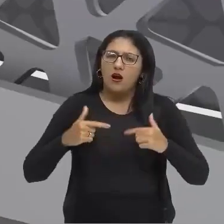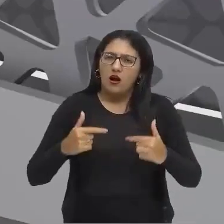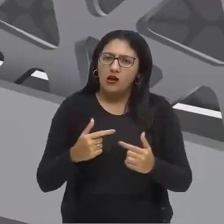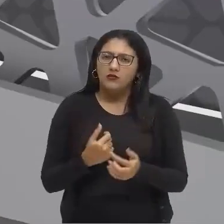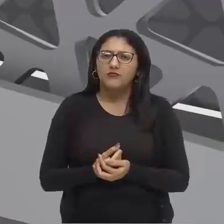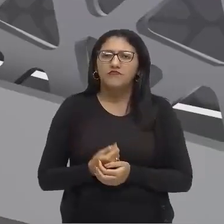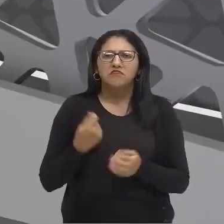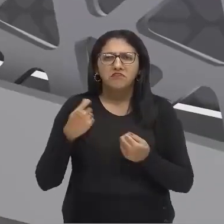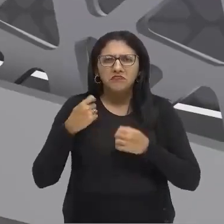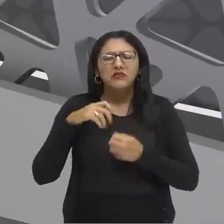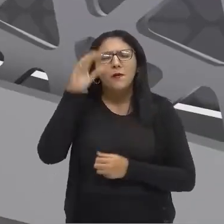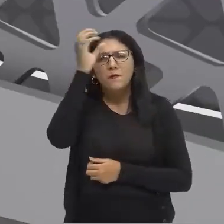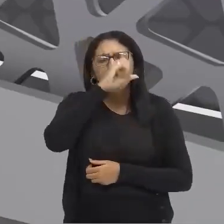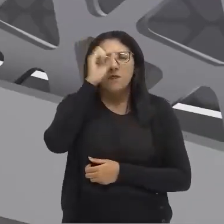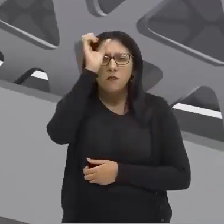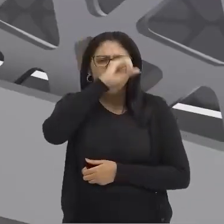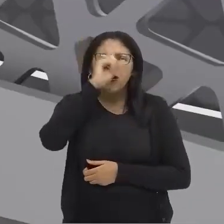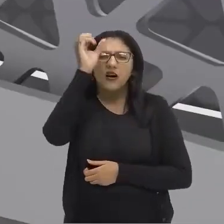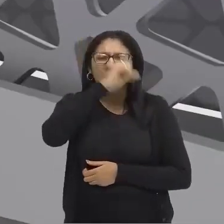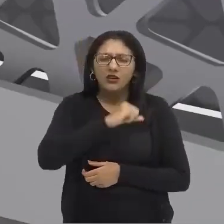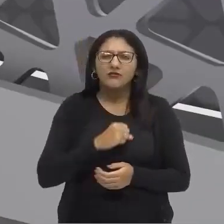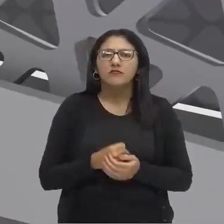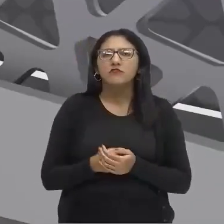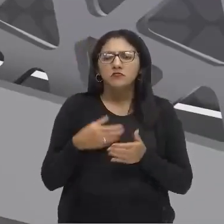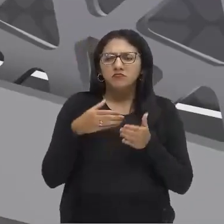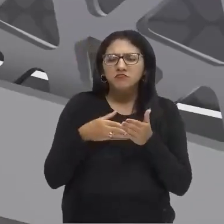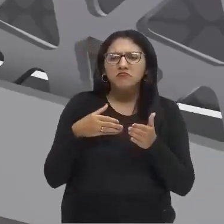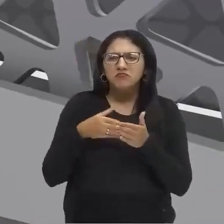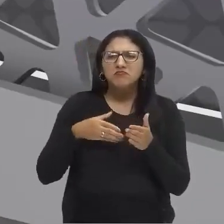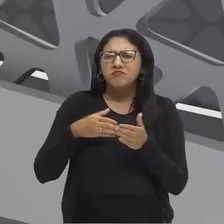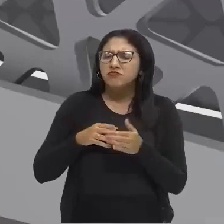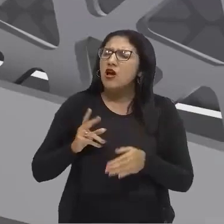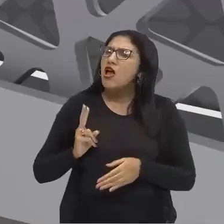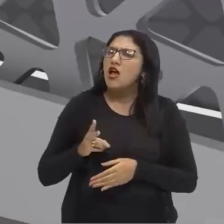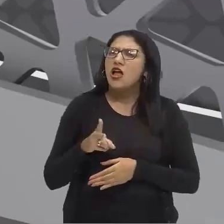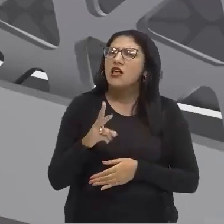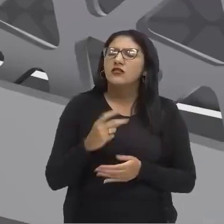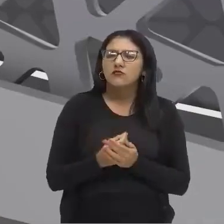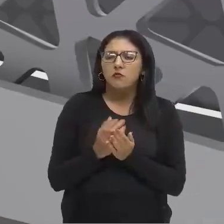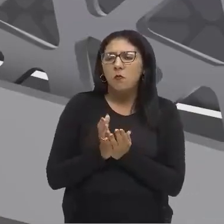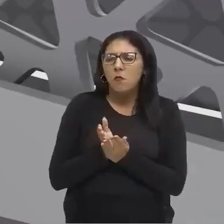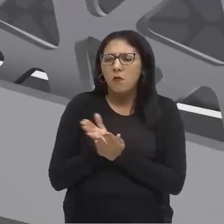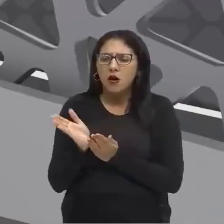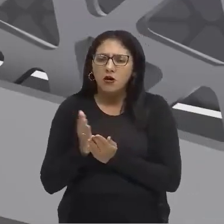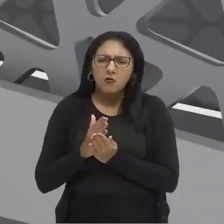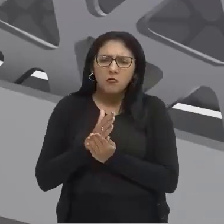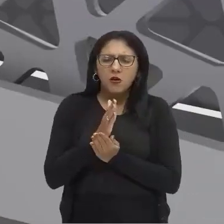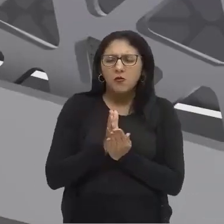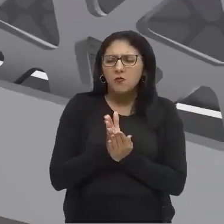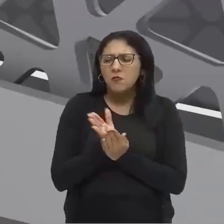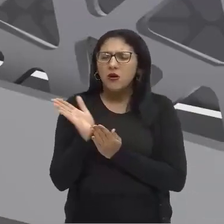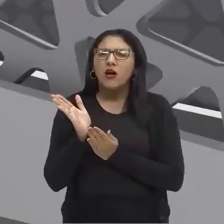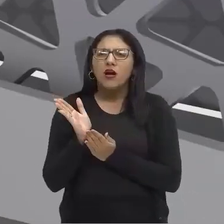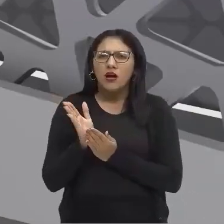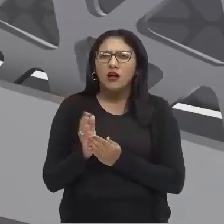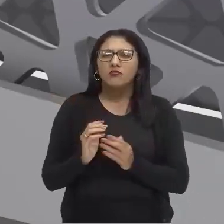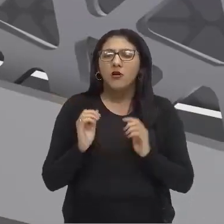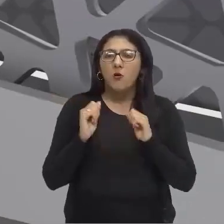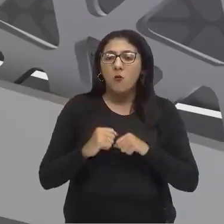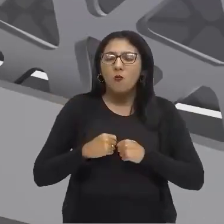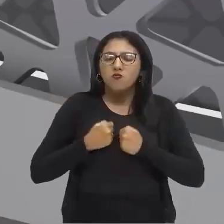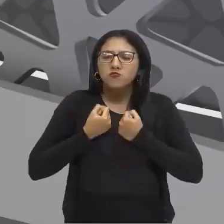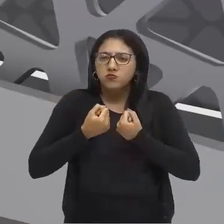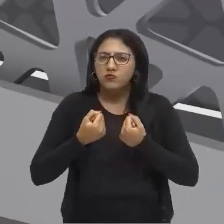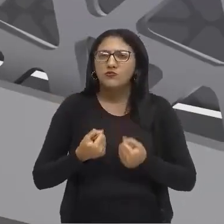vamos levar como aprendizado. E vamos seguir em frente, vamos mudar a nossa rota e vamos superar os nossos obstáculos, tá?